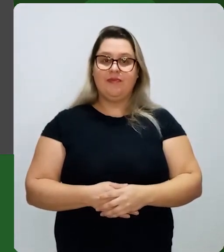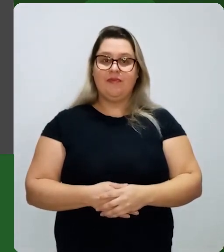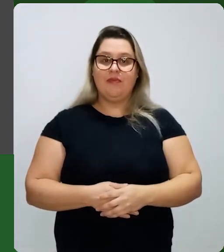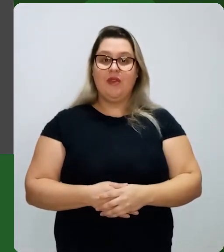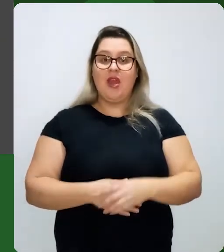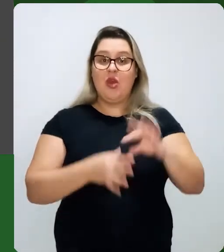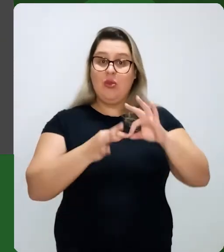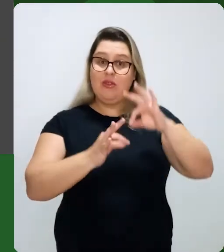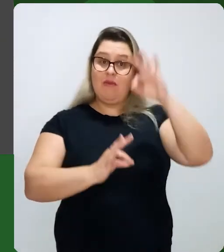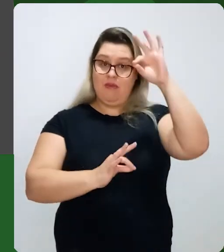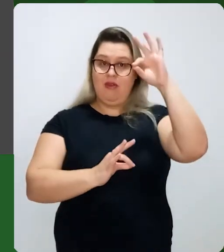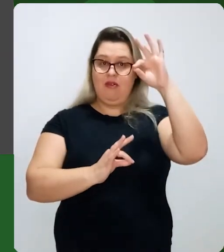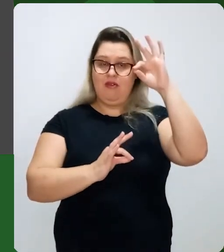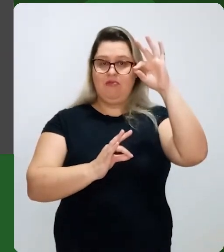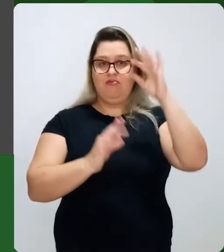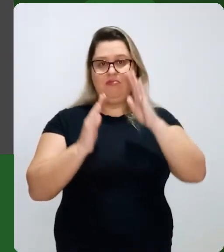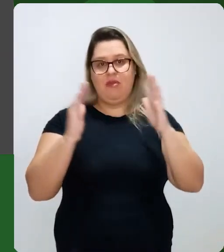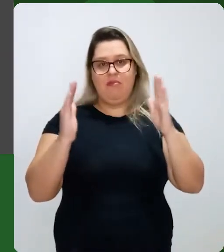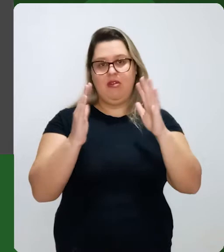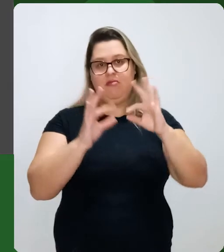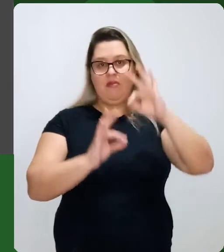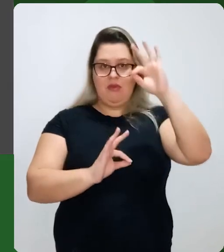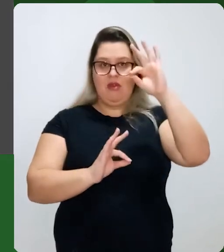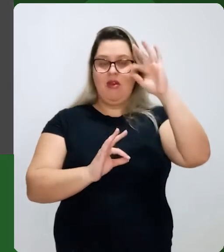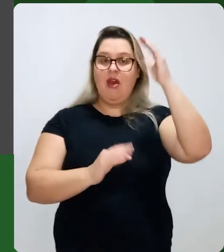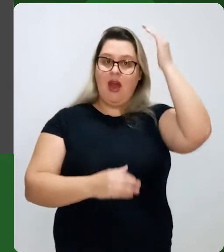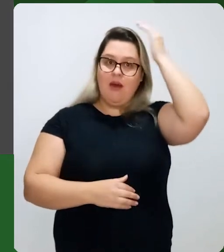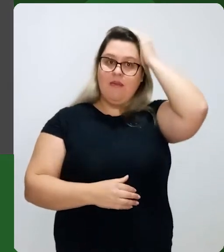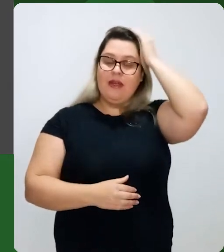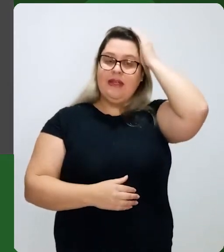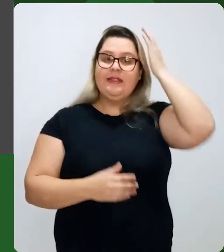E o tamanho da cabeça dele, que nós vamos trabalhar,